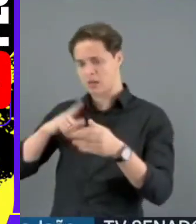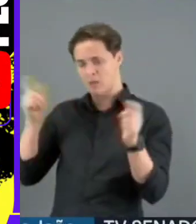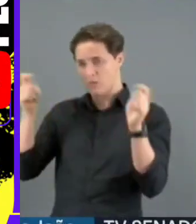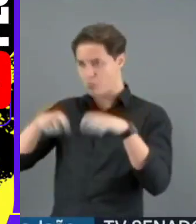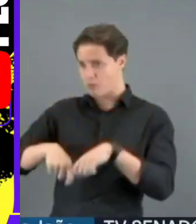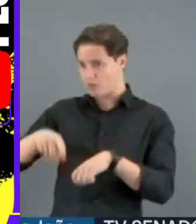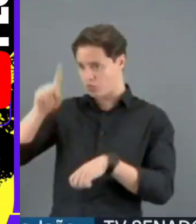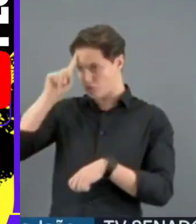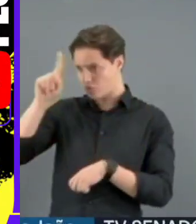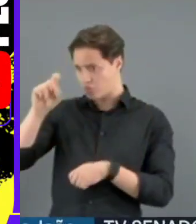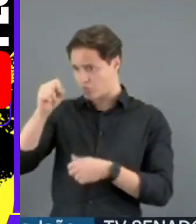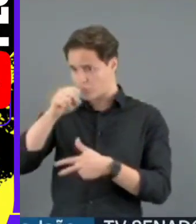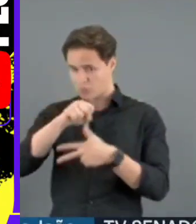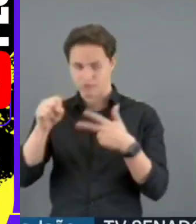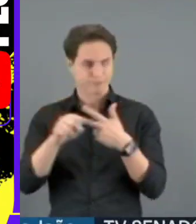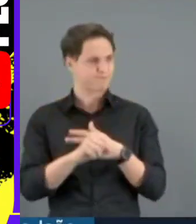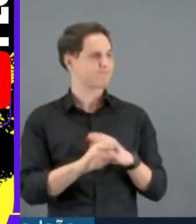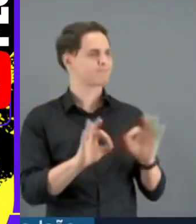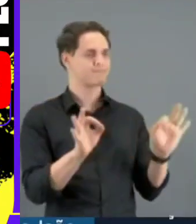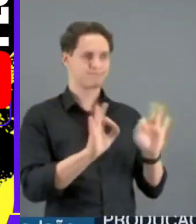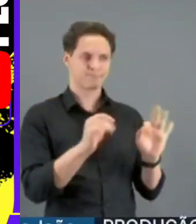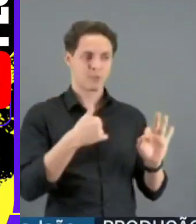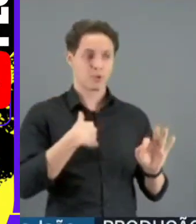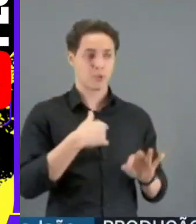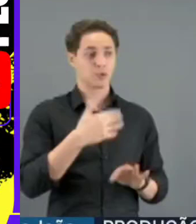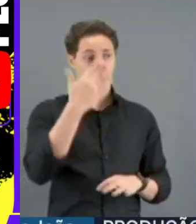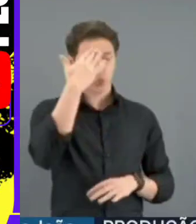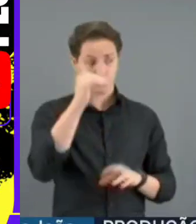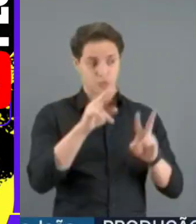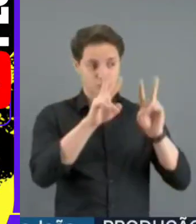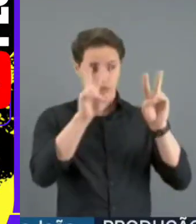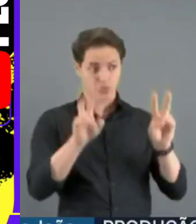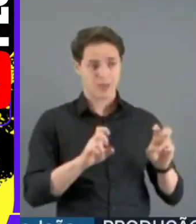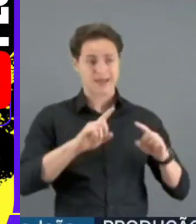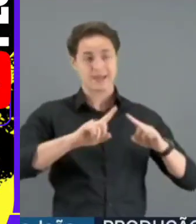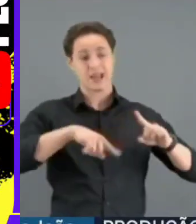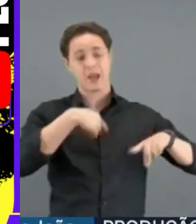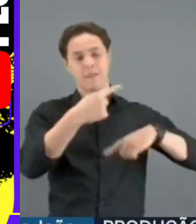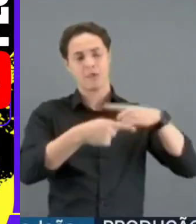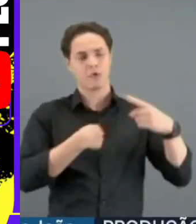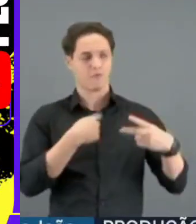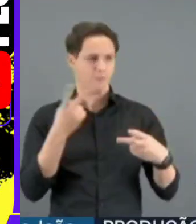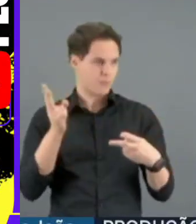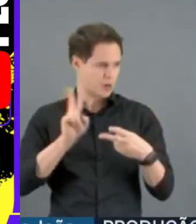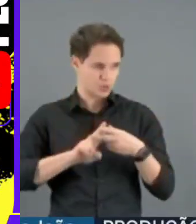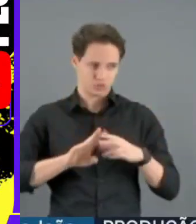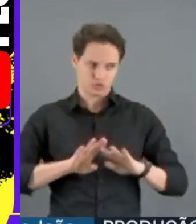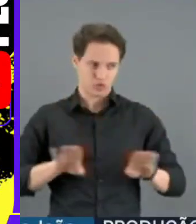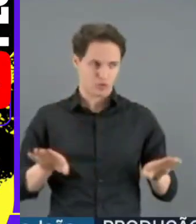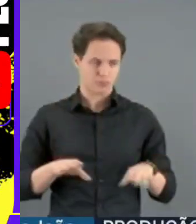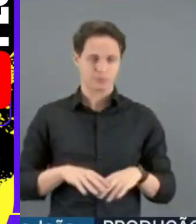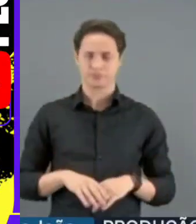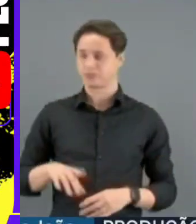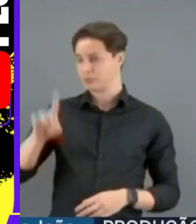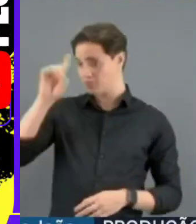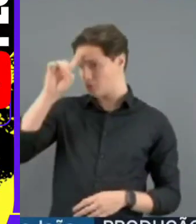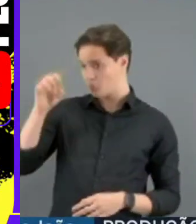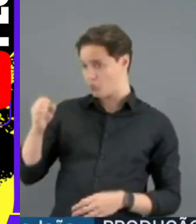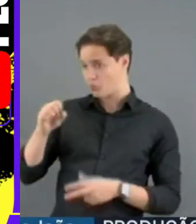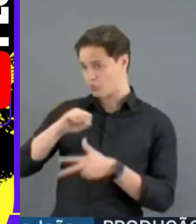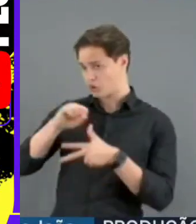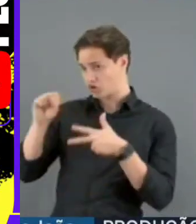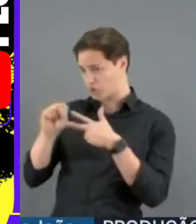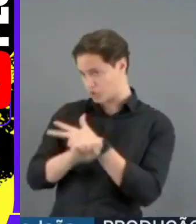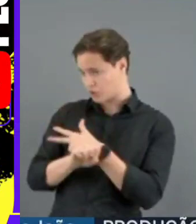janeiro. Não, senhor excelência. Eu tomei conhecimento do planejamento só depois que eu fui preso. No 8 de janeiro, coronel,